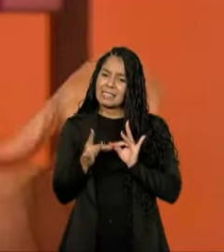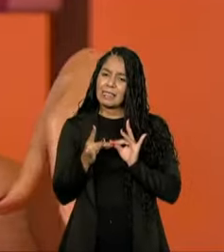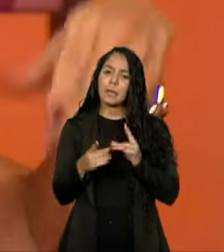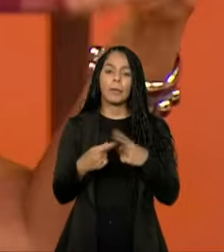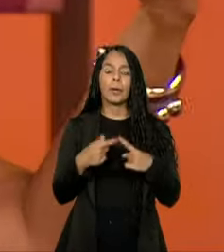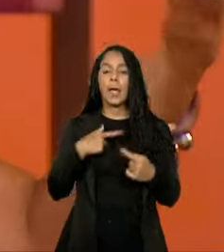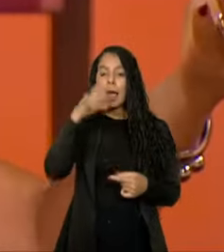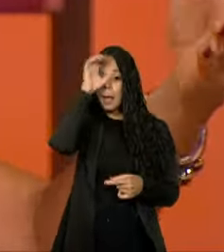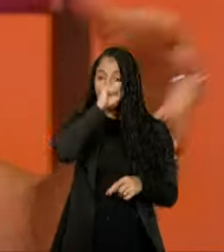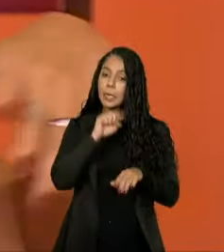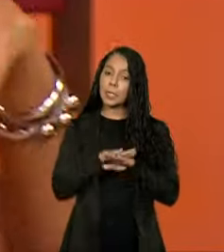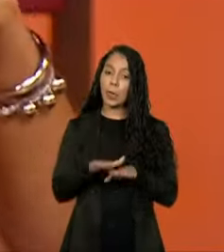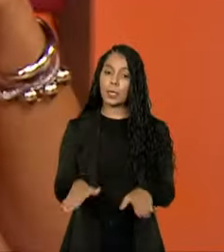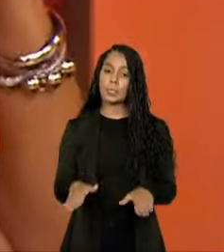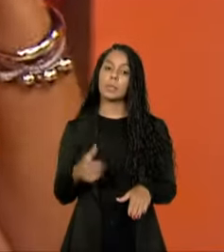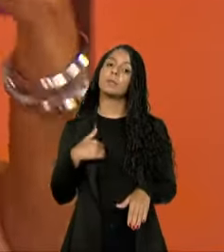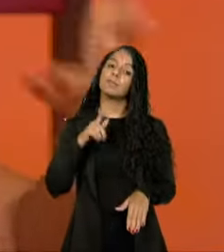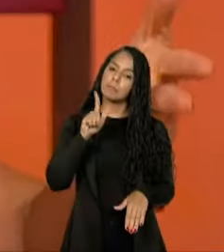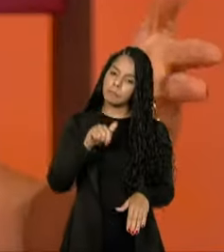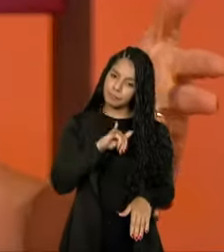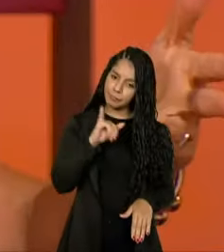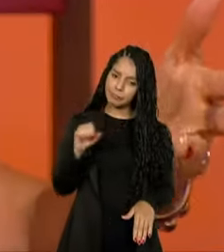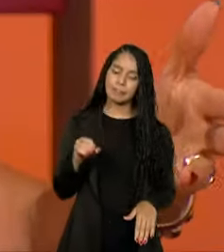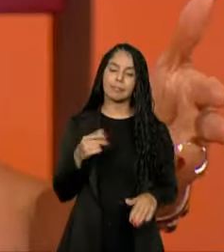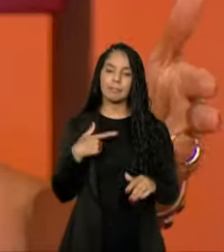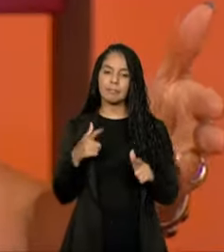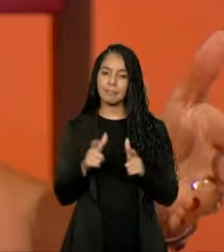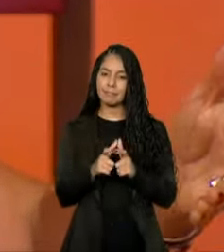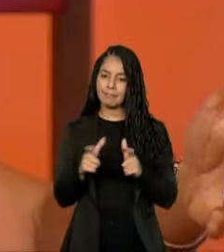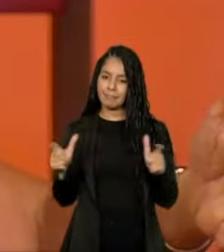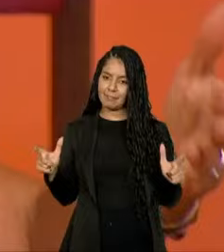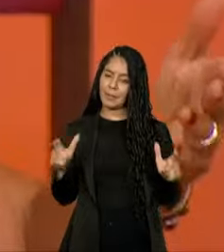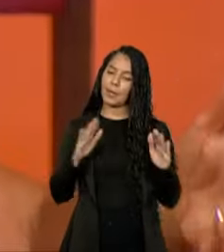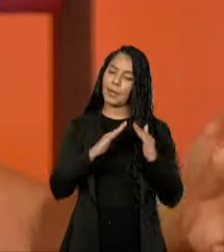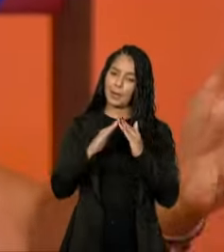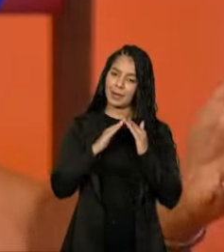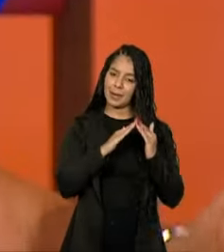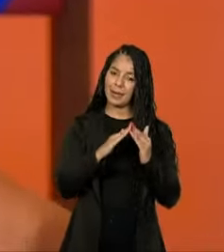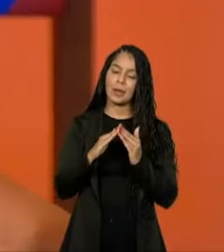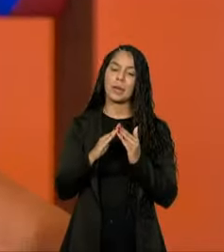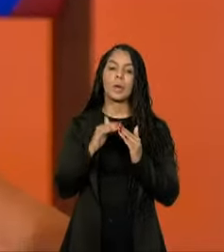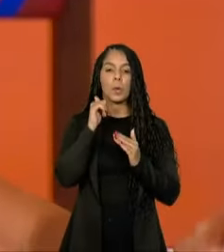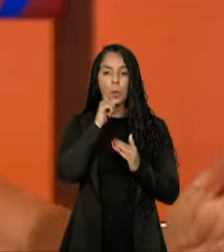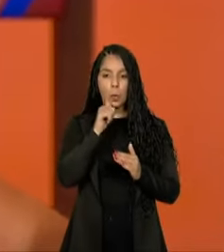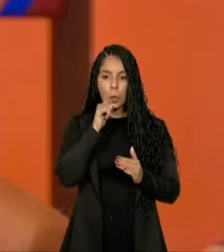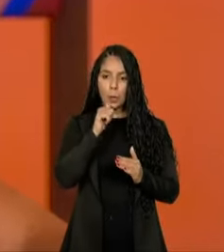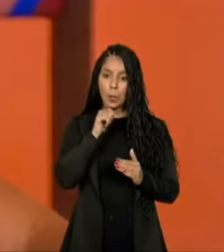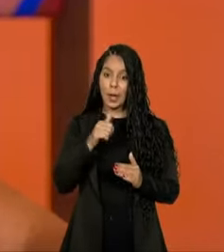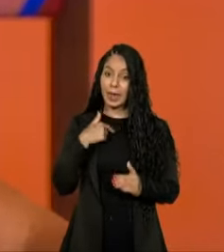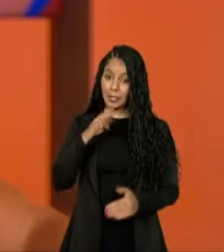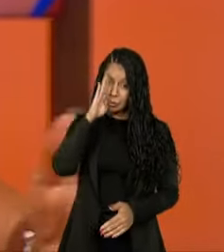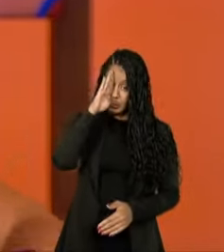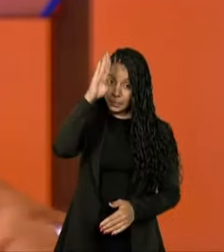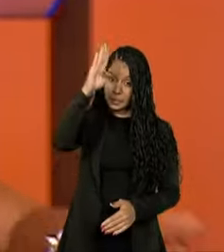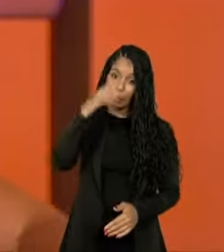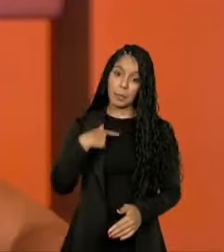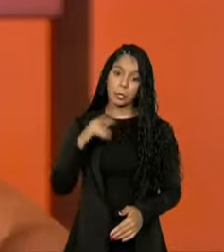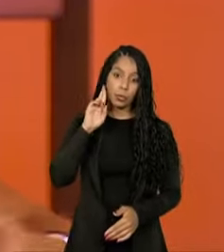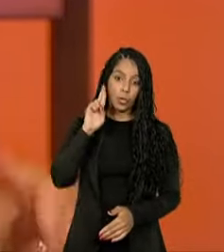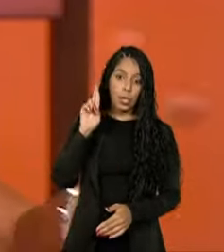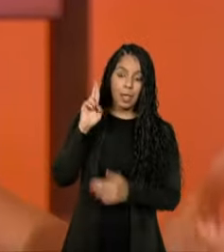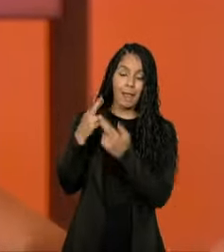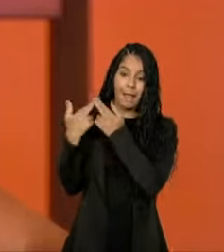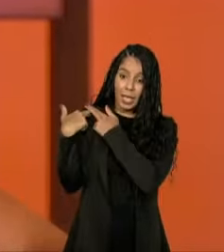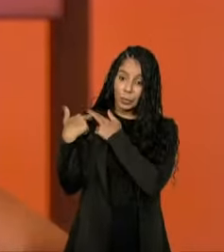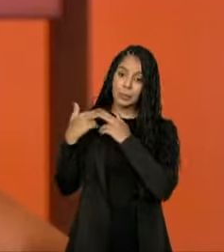a ser assim. Isso. E é isso, com a maioria dos lares... ainda com mulheres predominantemente tomando conta da casa financeiramente